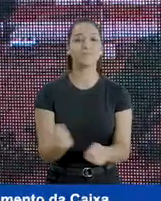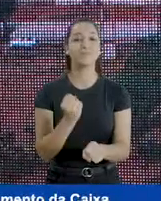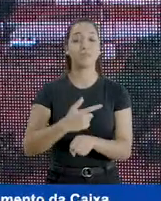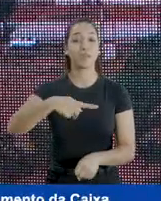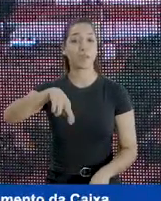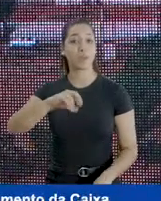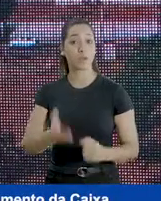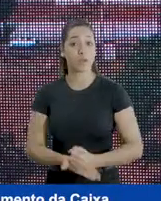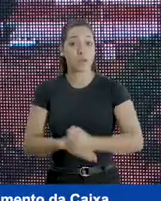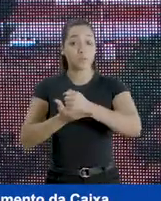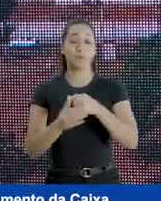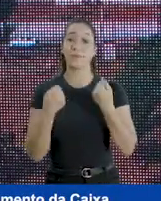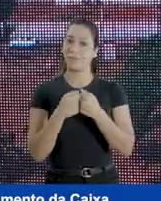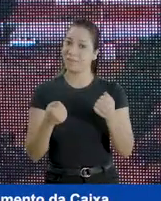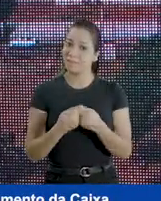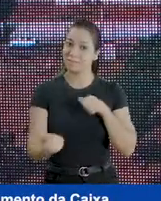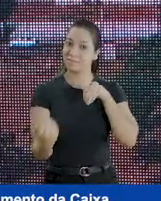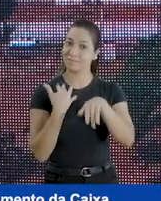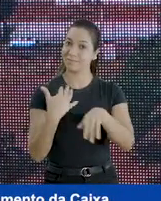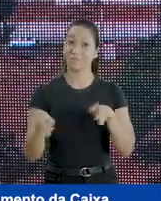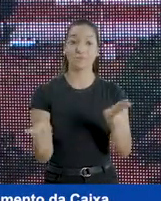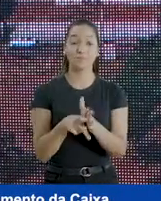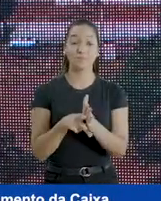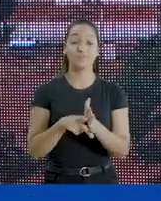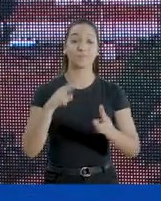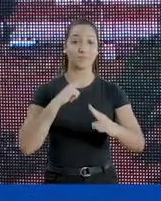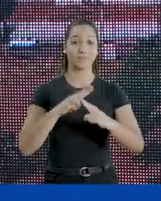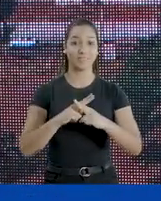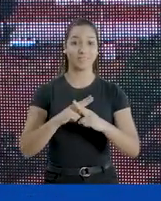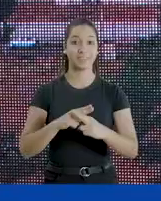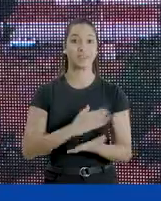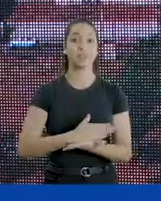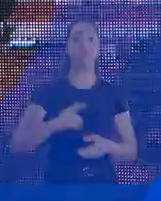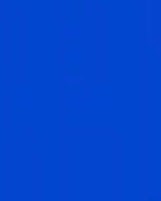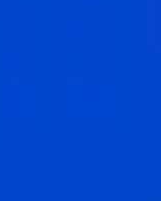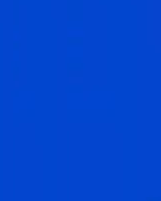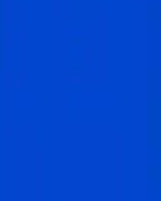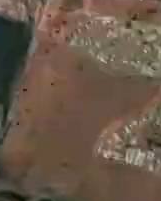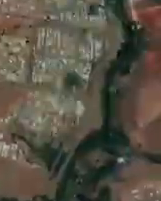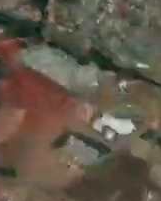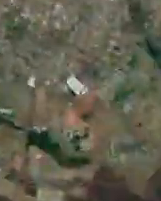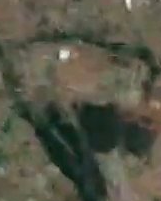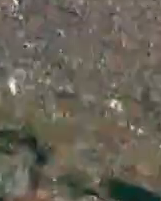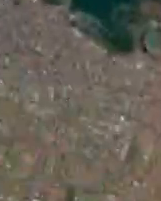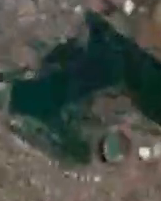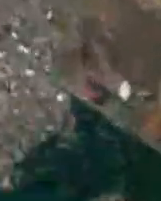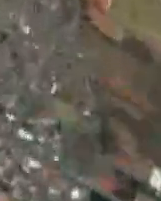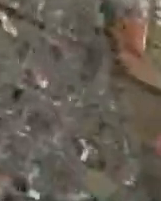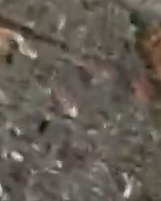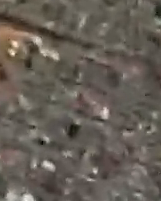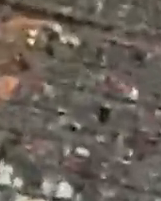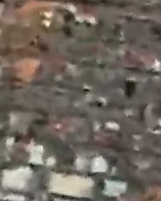do Protransporte. O recurso está em caixa, é de financiamento da Caixa. E vamos iniciar no próximo mês.